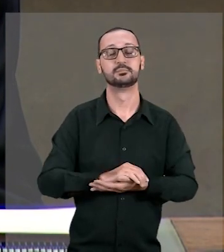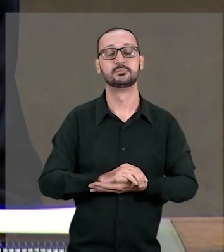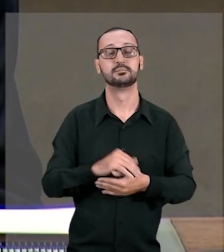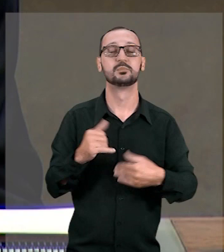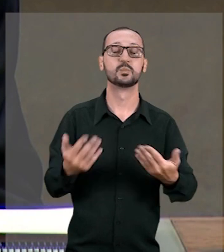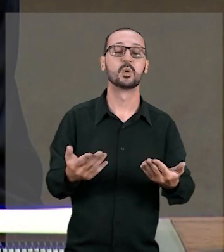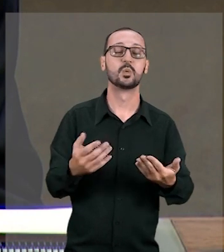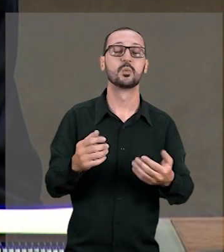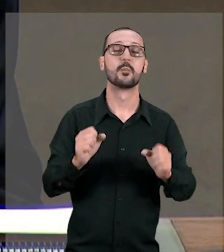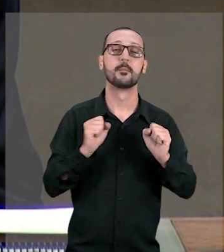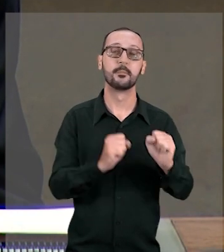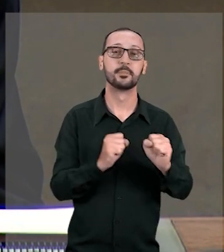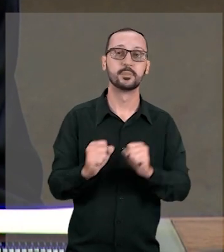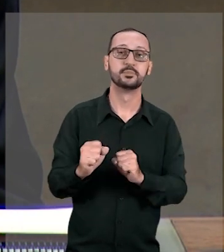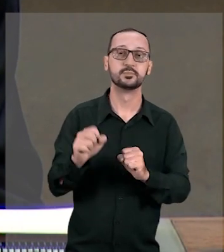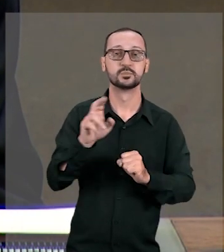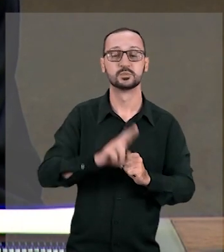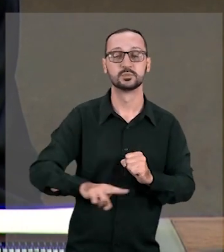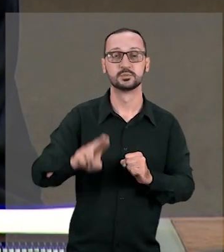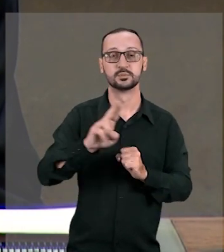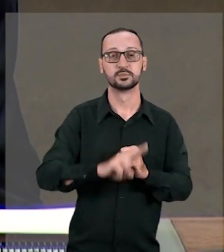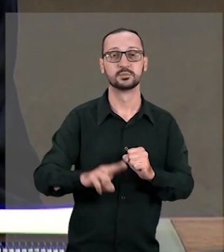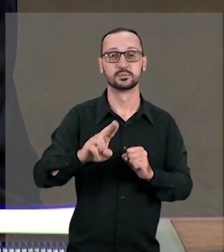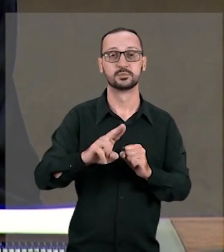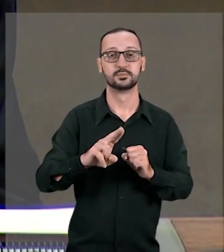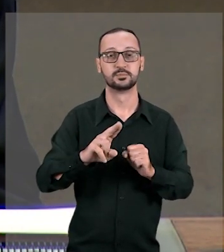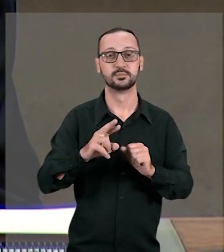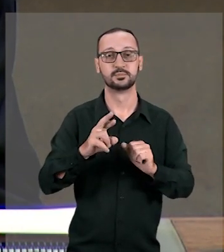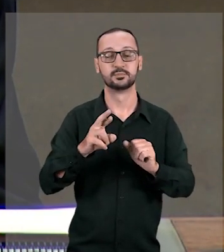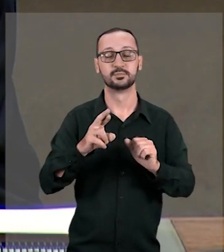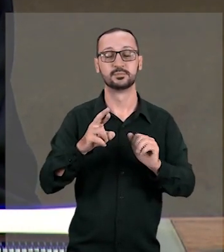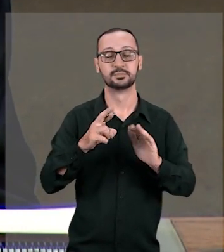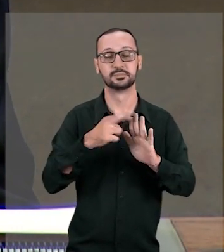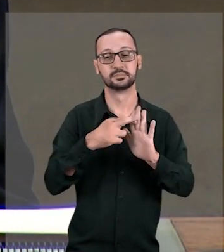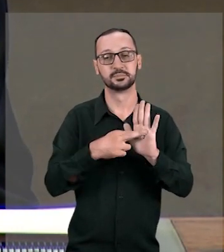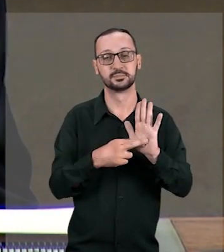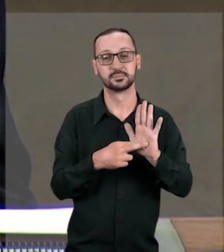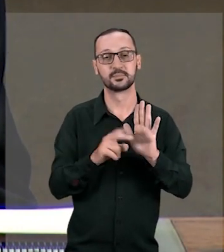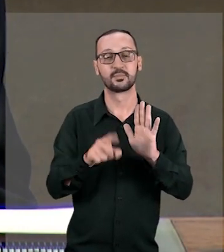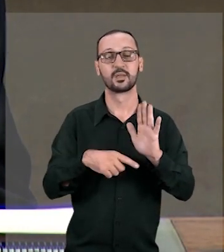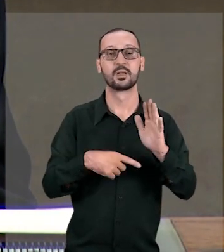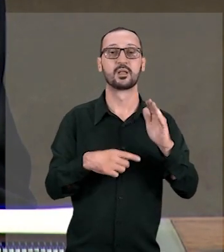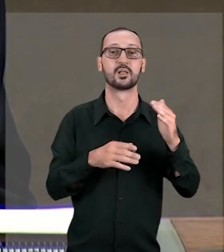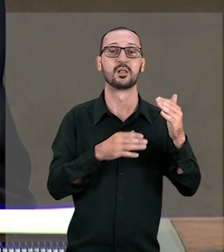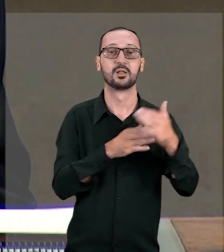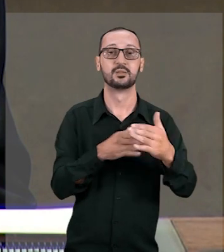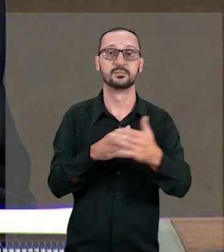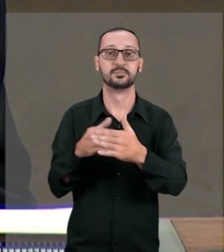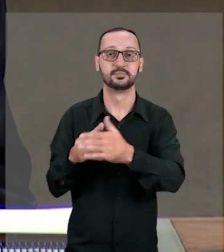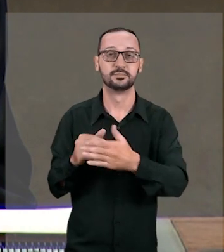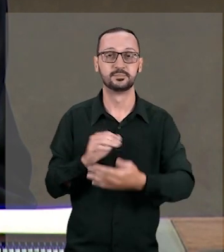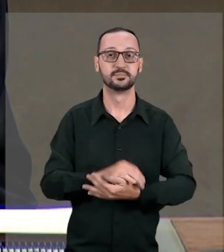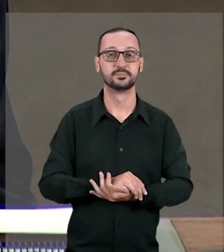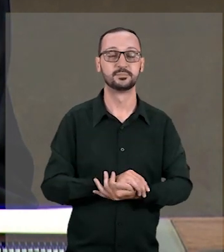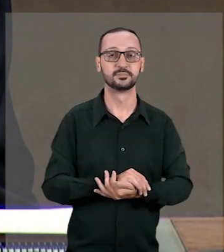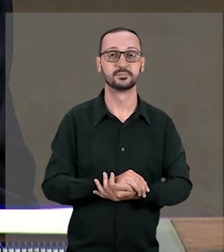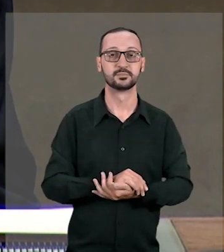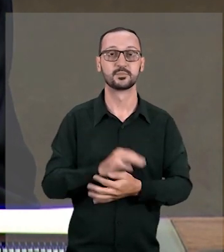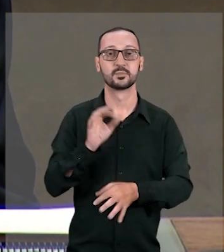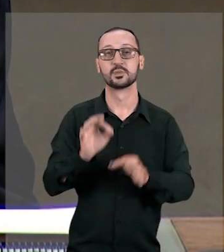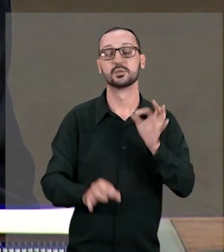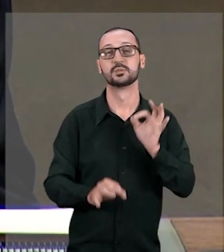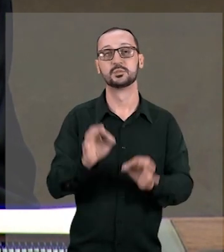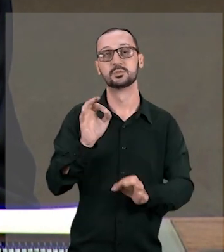as possibilidades de sentido daquela norma. Porque este é o limite da sua atuação. O juiz não